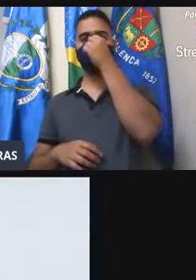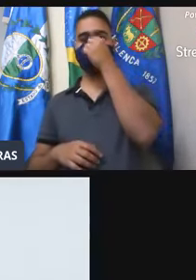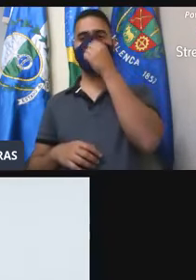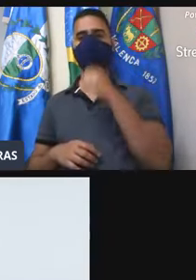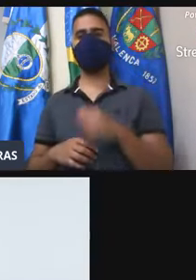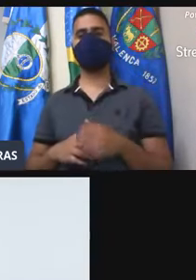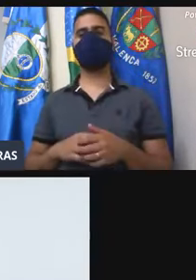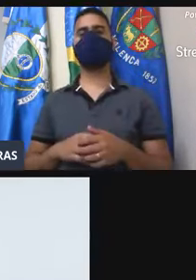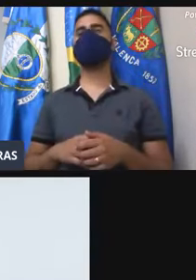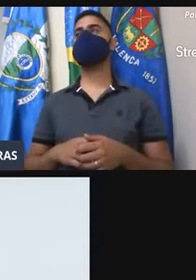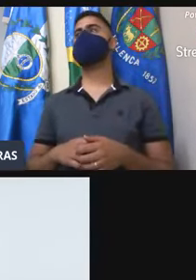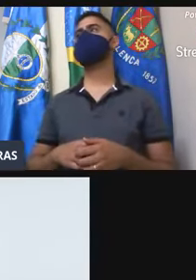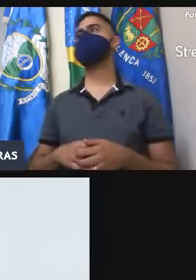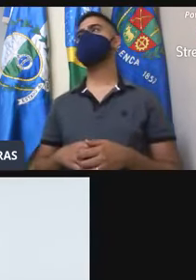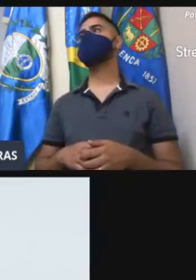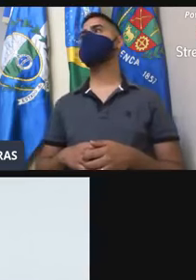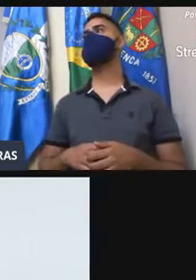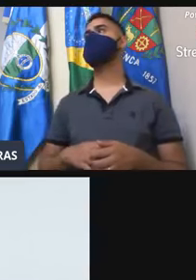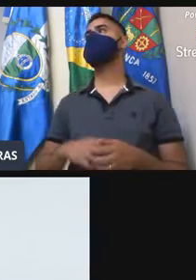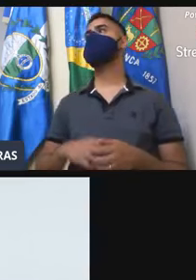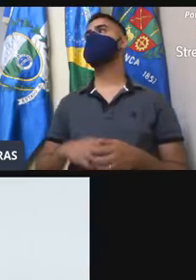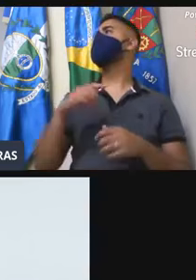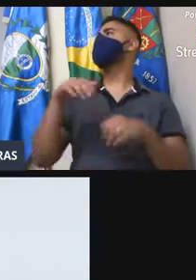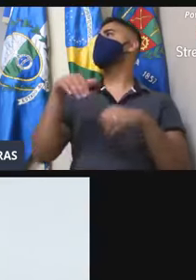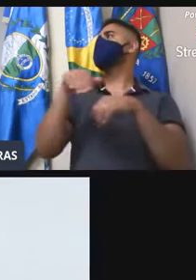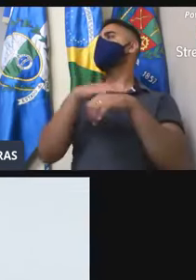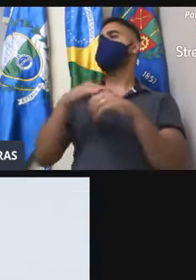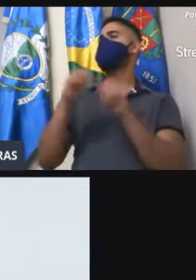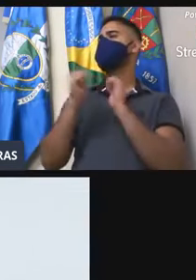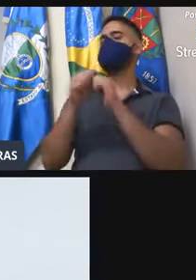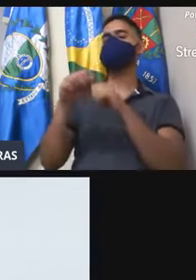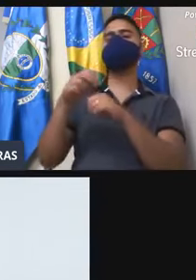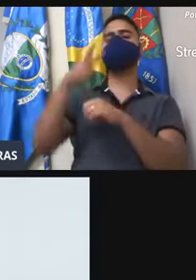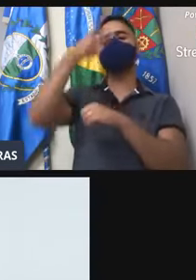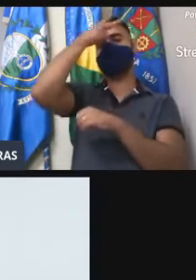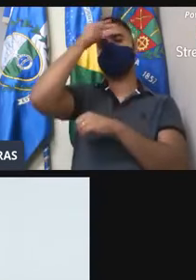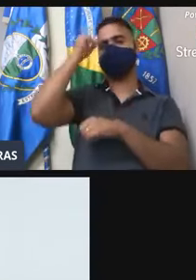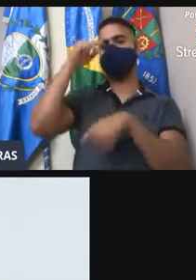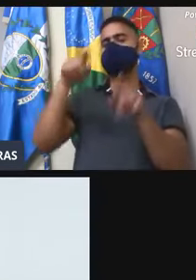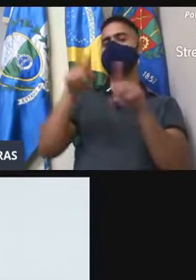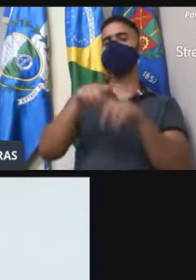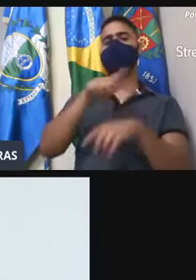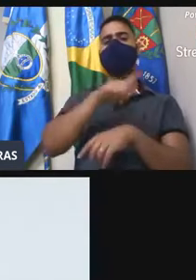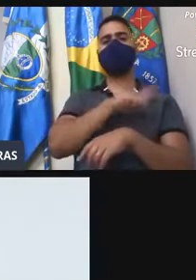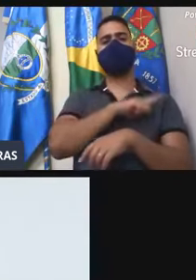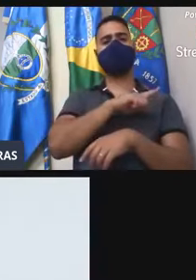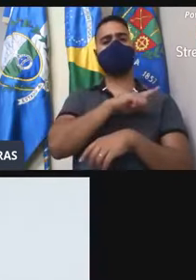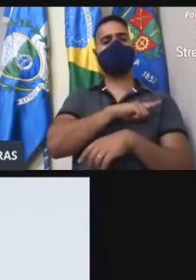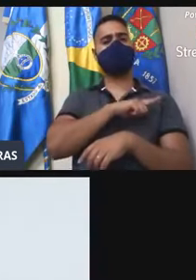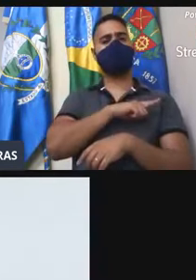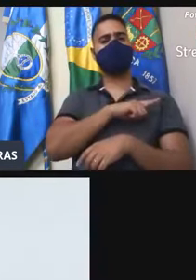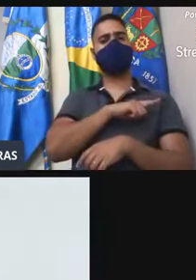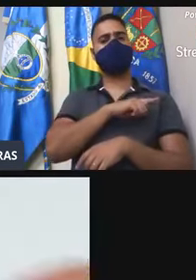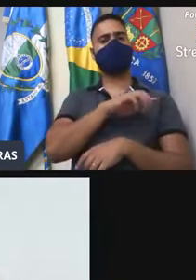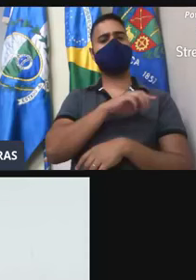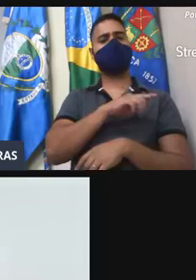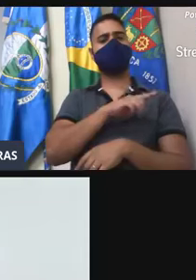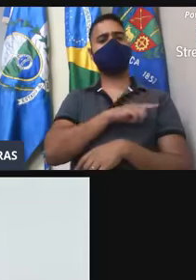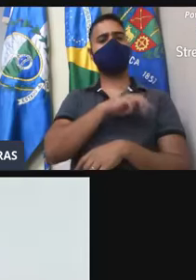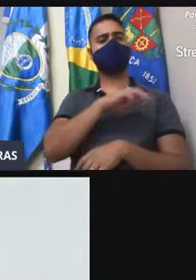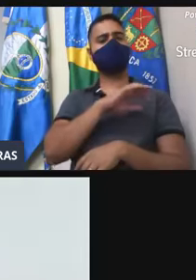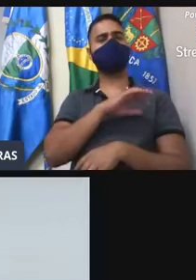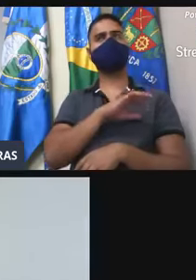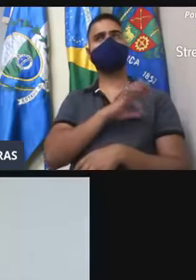preocupação de termos essa conversa com o prefeito, com a Guarda Municipal, para a gente já nesse final de semana, já que a